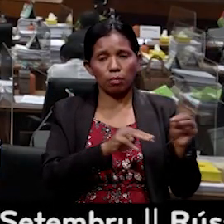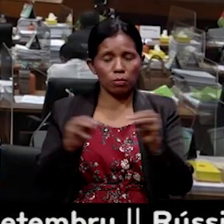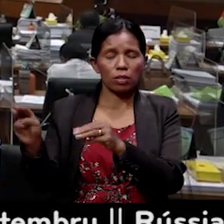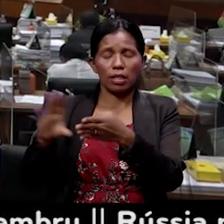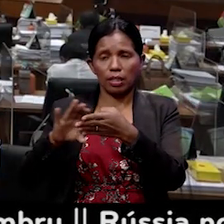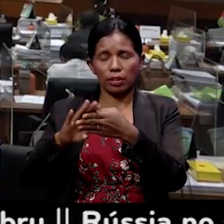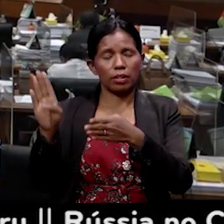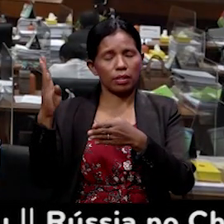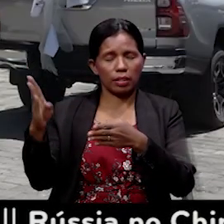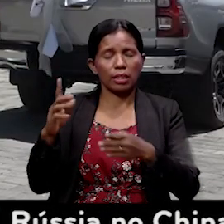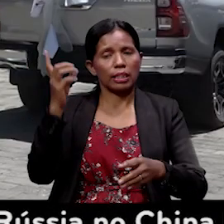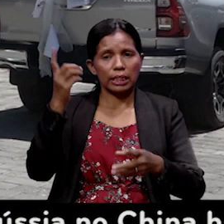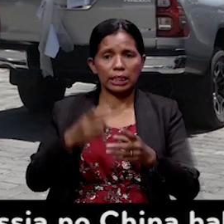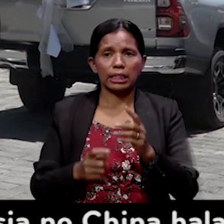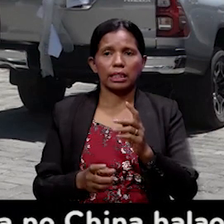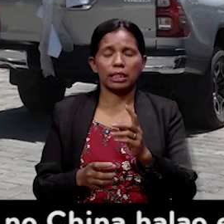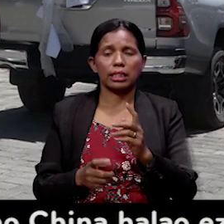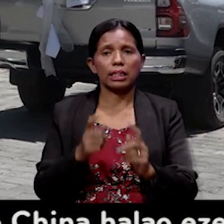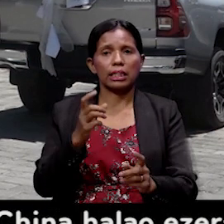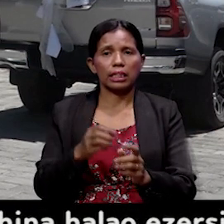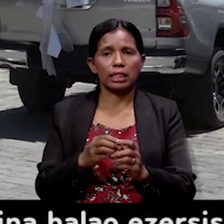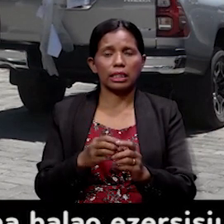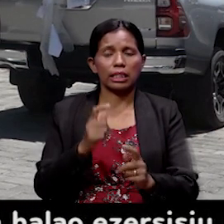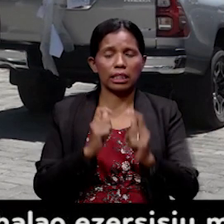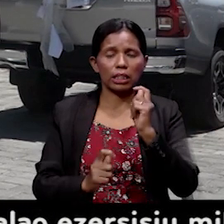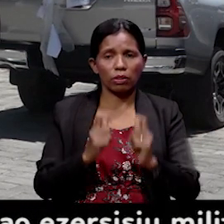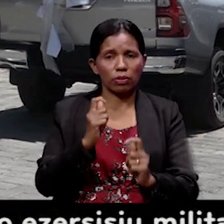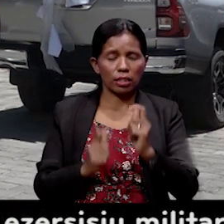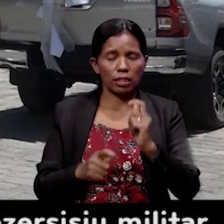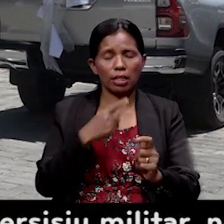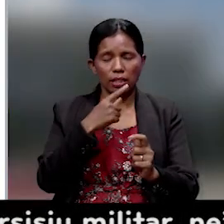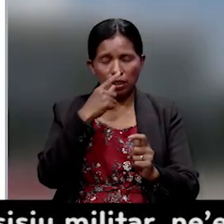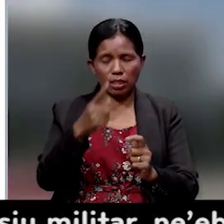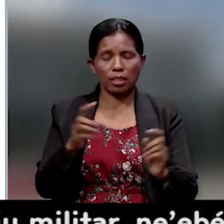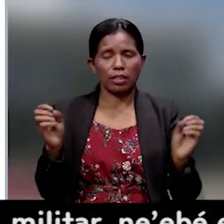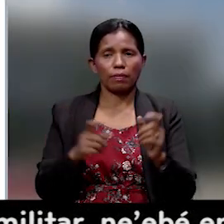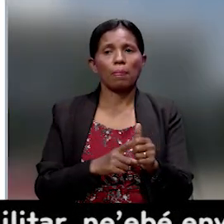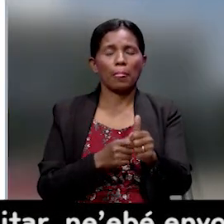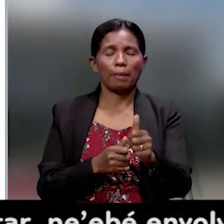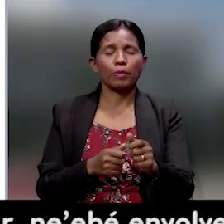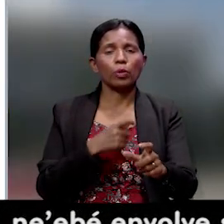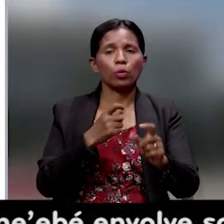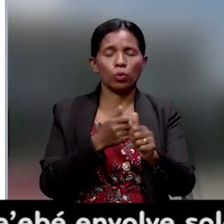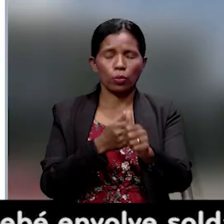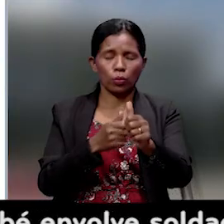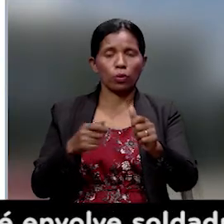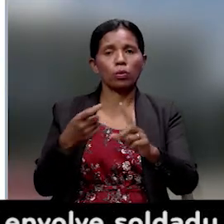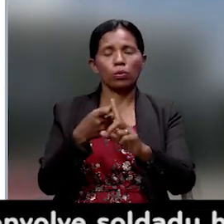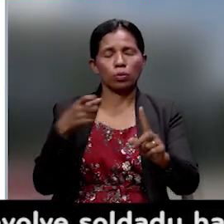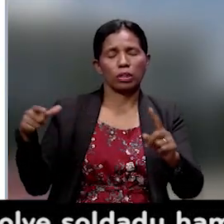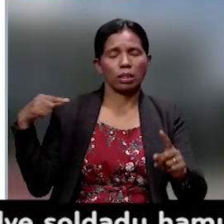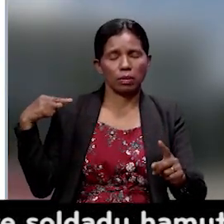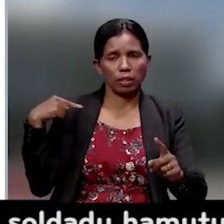Tribunal Recurso declara inconstitucionalidade. Tuir comunicado nebejemen acessa o si Gabinete e Média